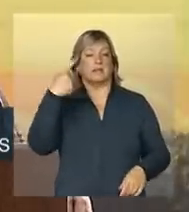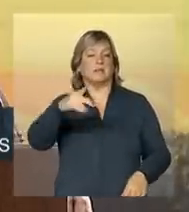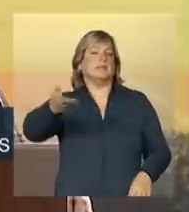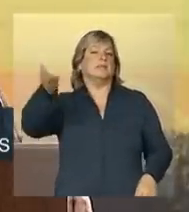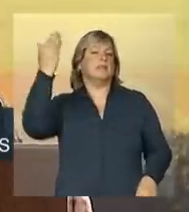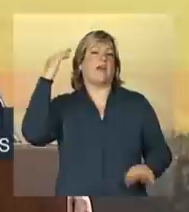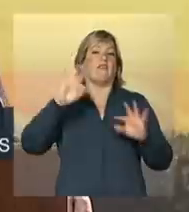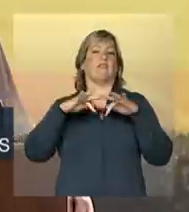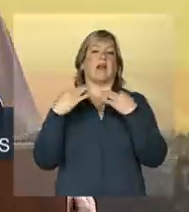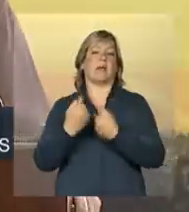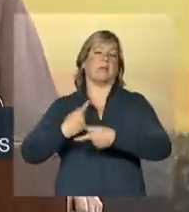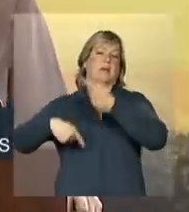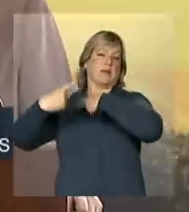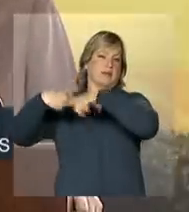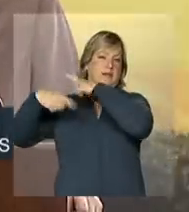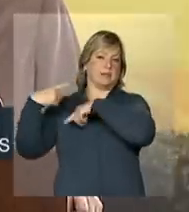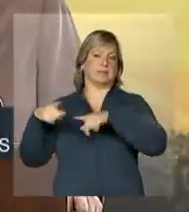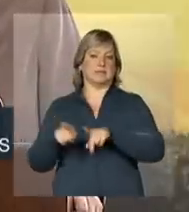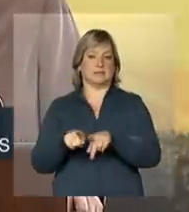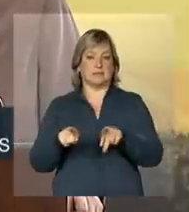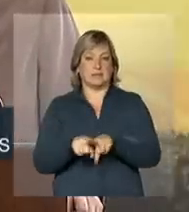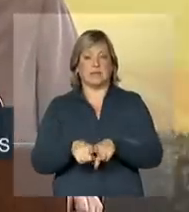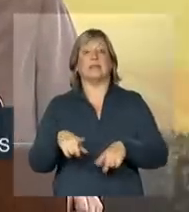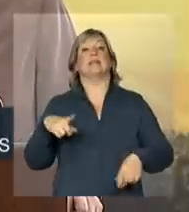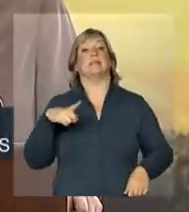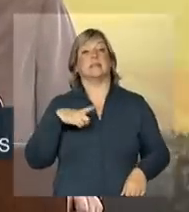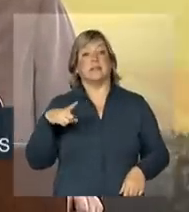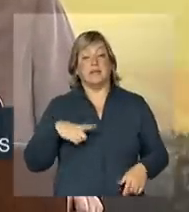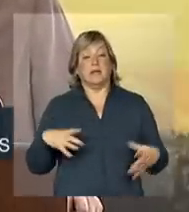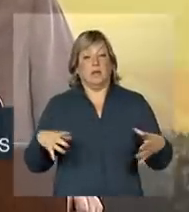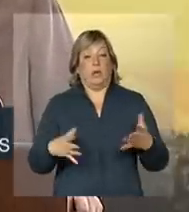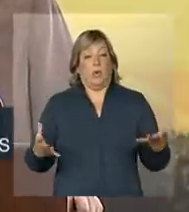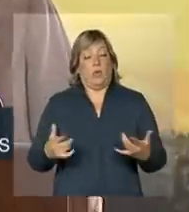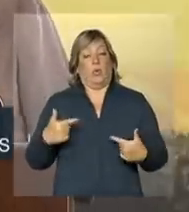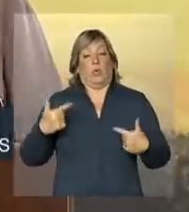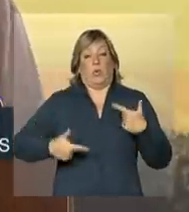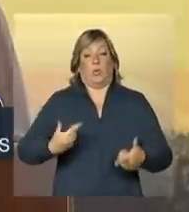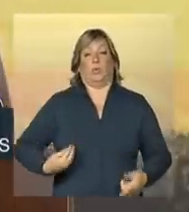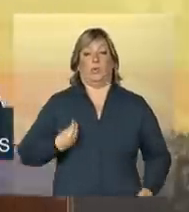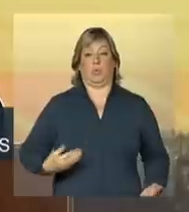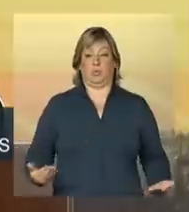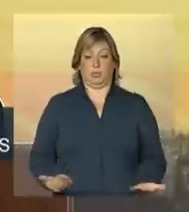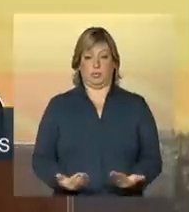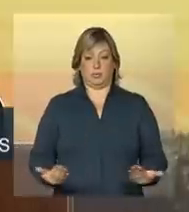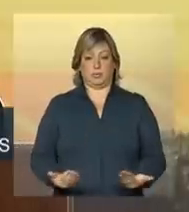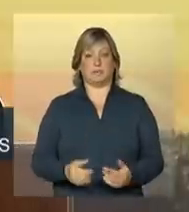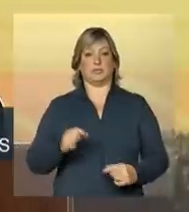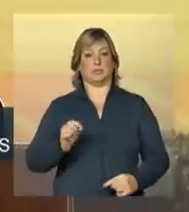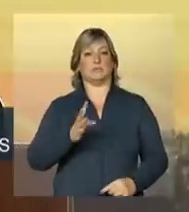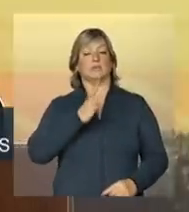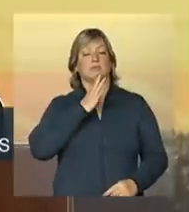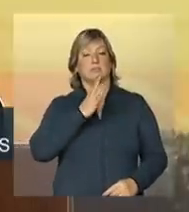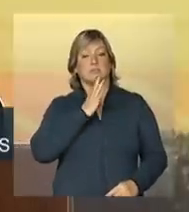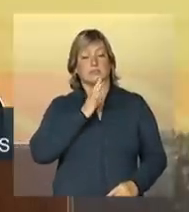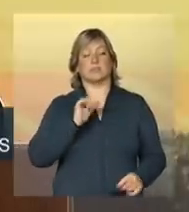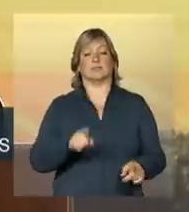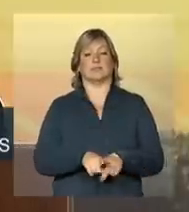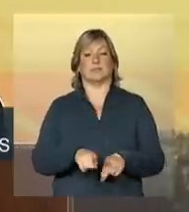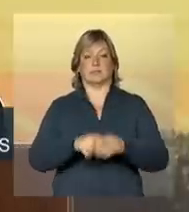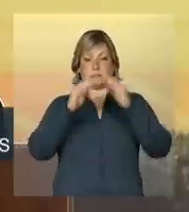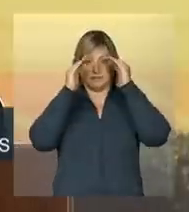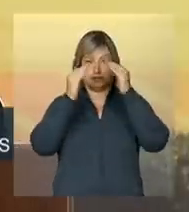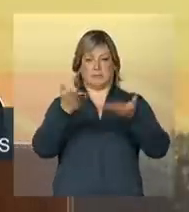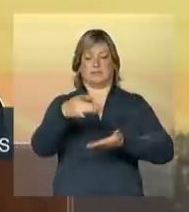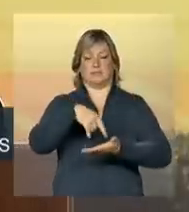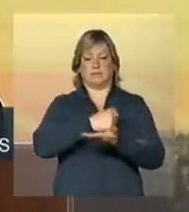guerreiros do passado trava hoje as batalhas do presente pelo reconhecimento e também pela